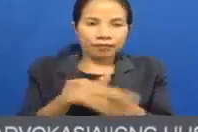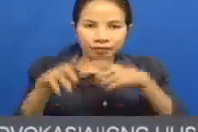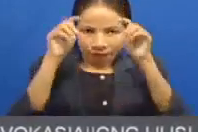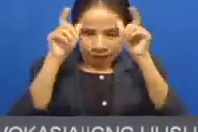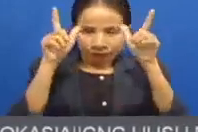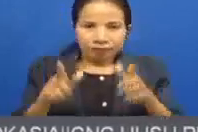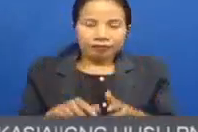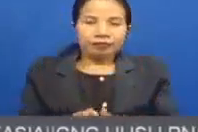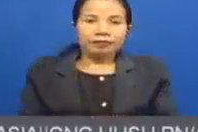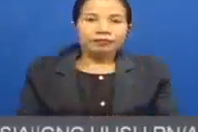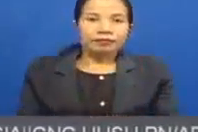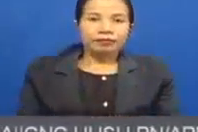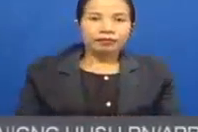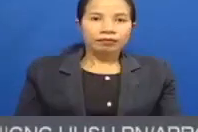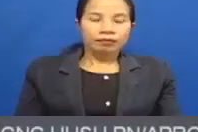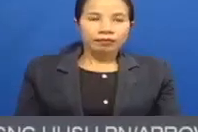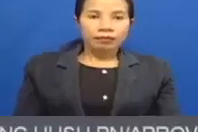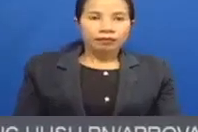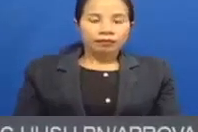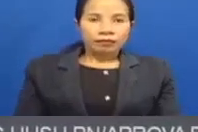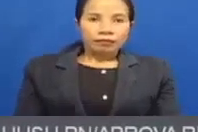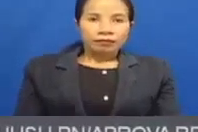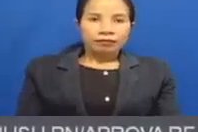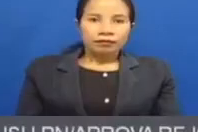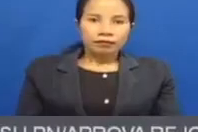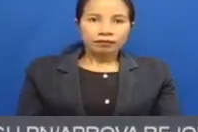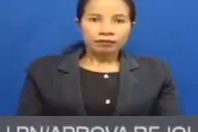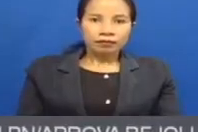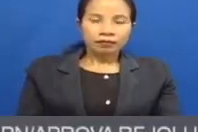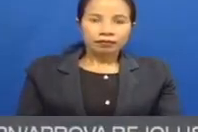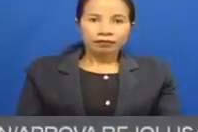Timor-Leste. Manuel Guzmão, Abraão da Costa, para a RTL.